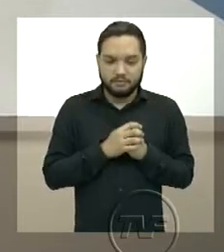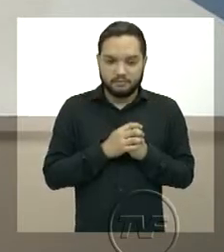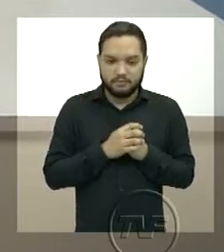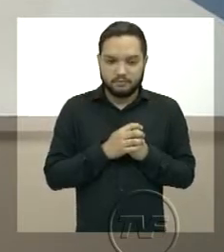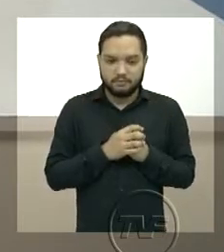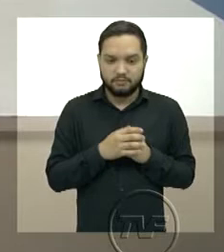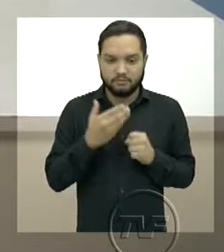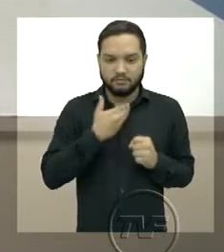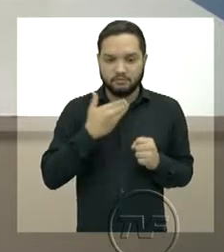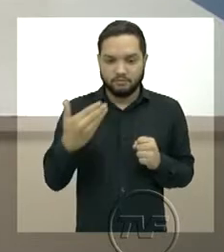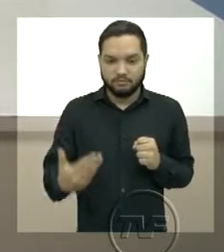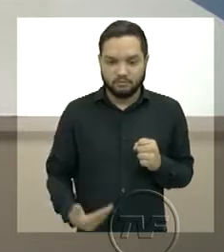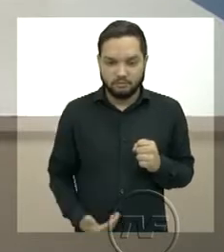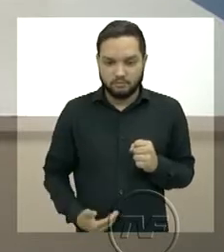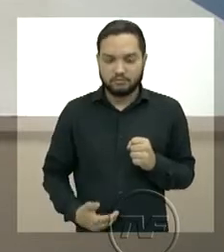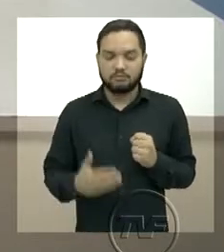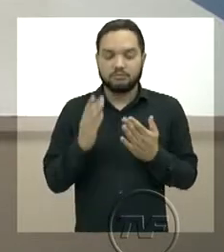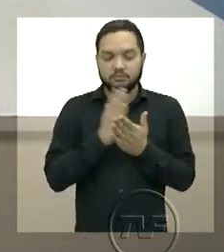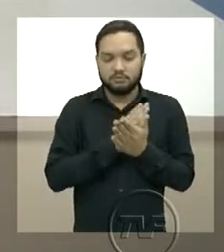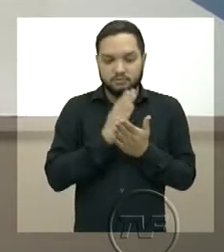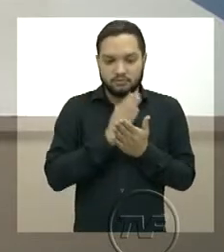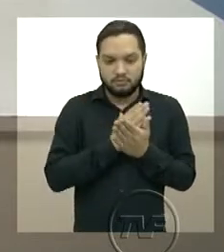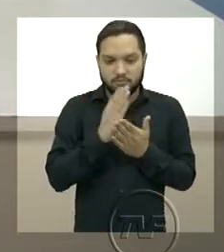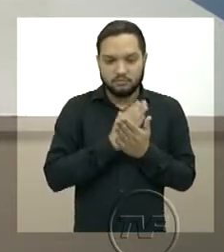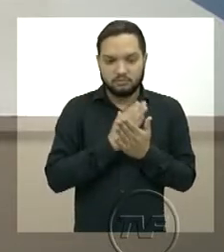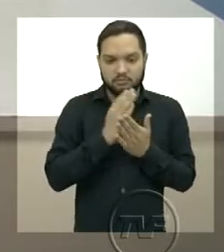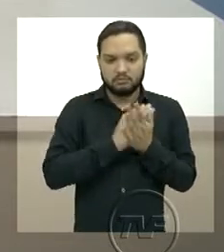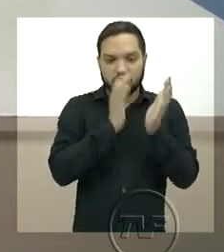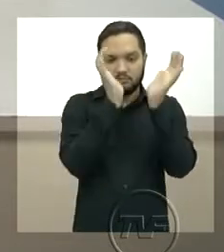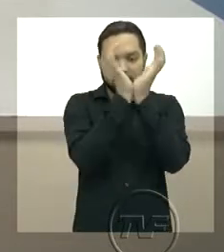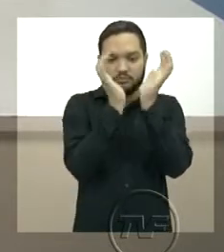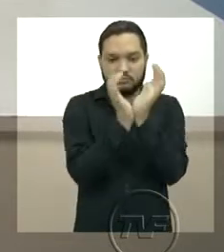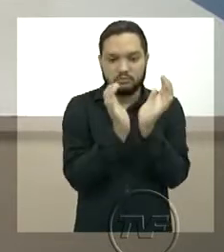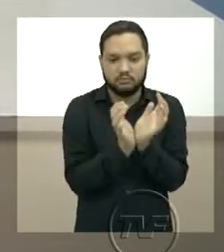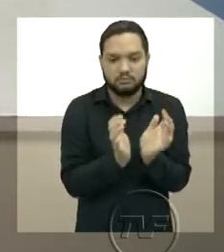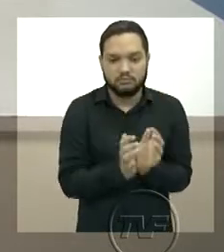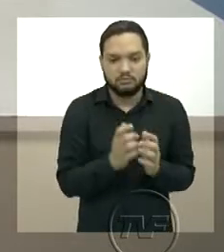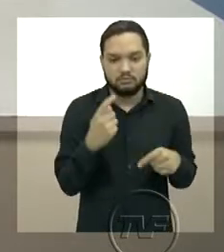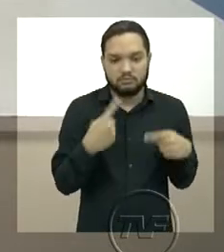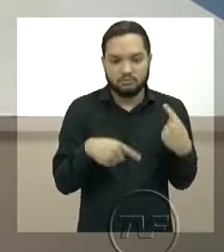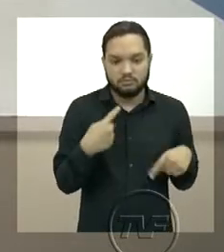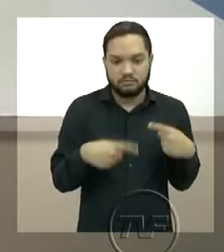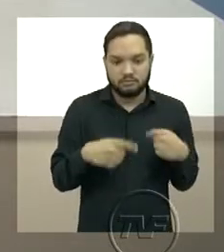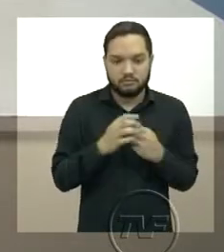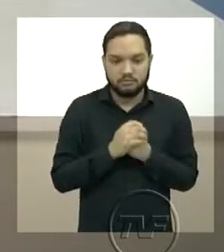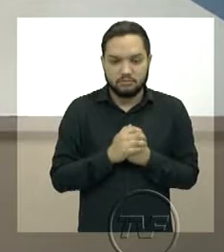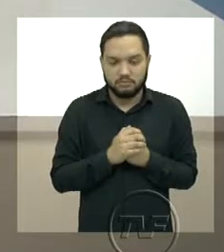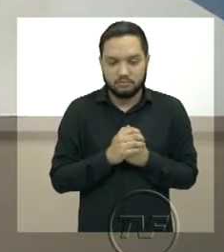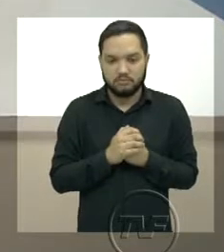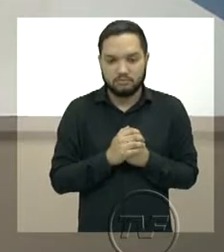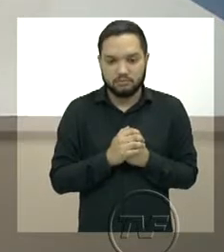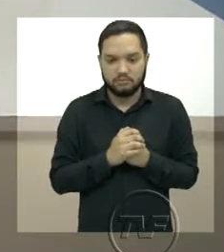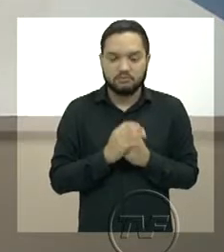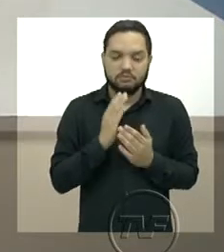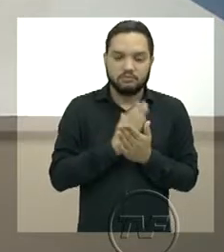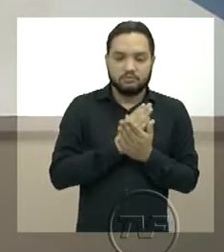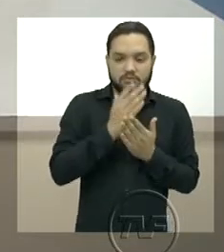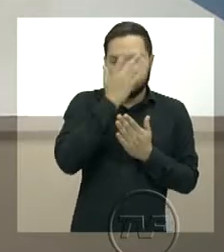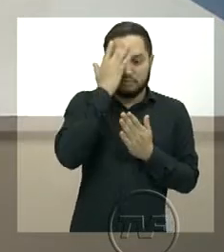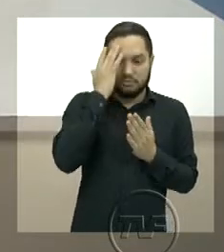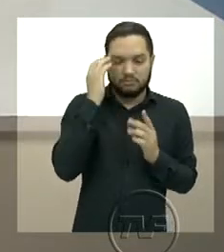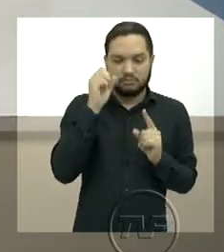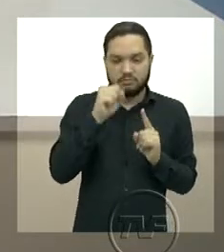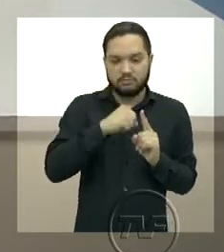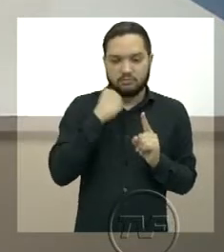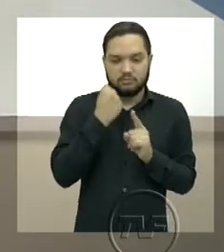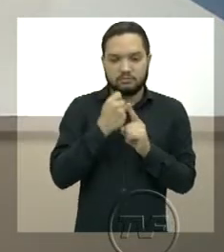o governo e setores, né, também políticos, governo mobilizando uma parte da sociedade, setores da política de oposição